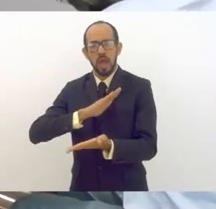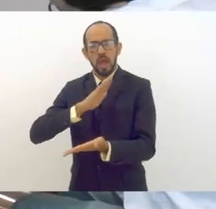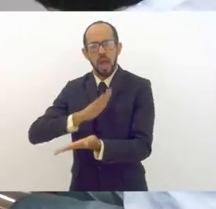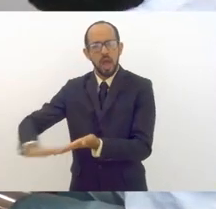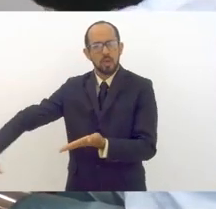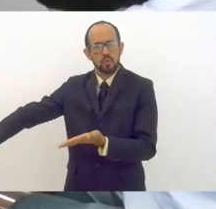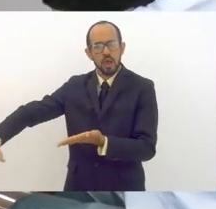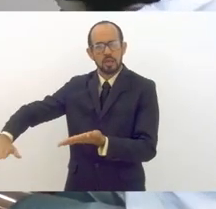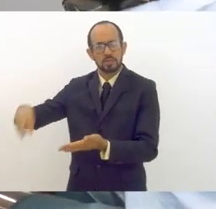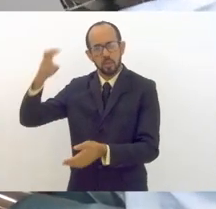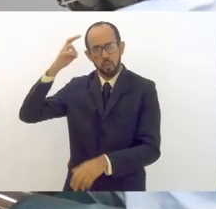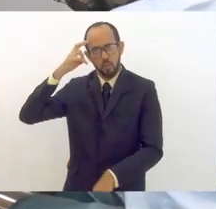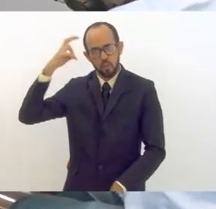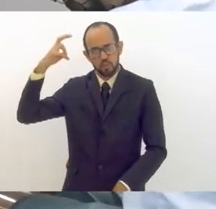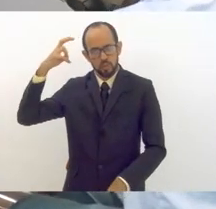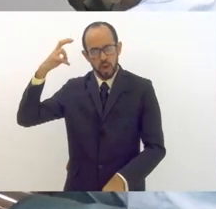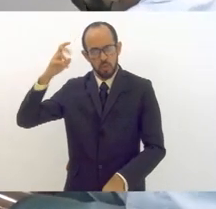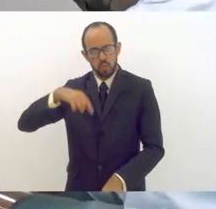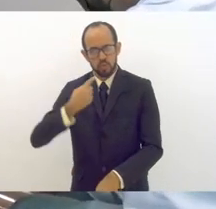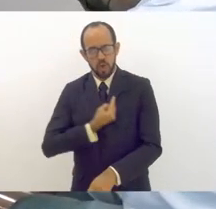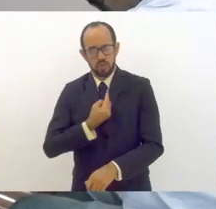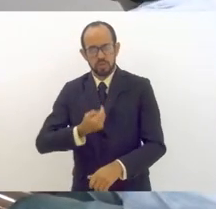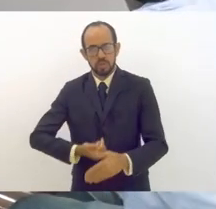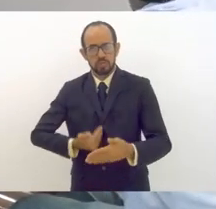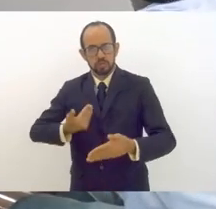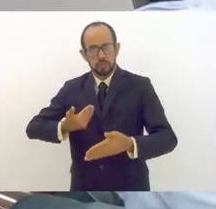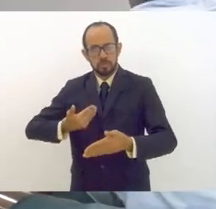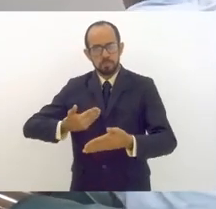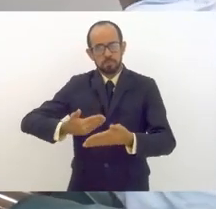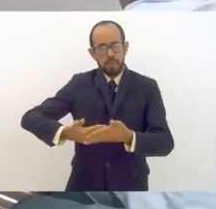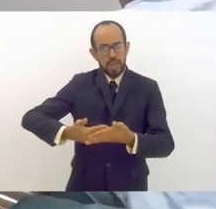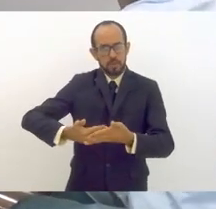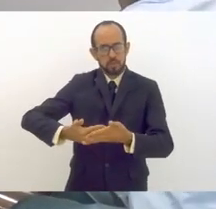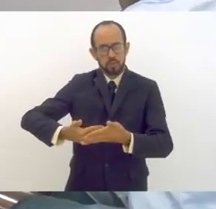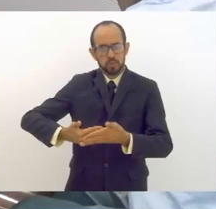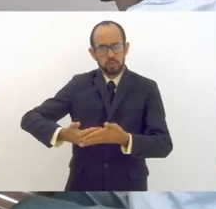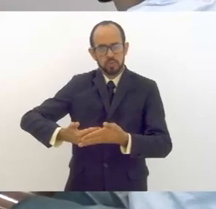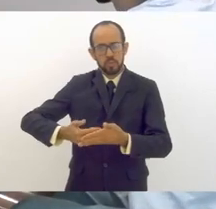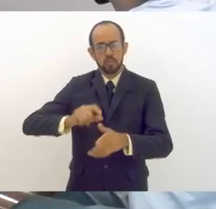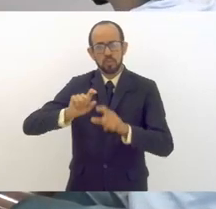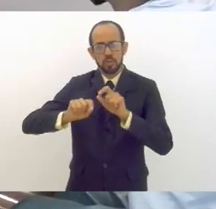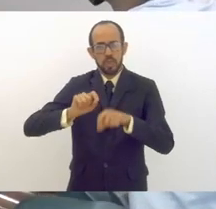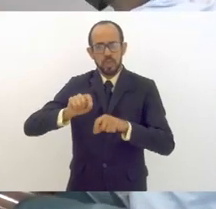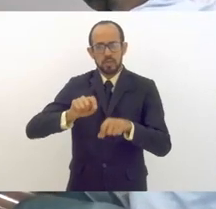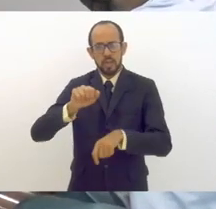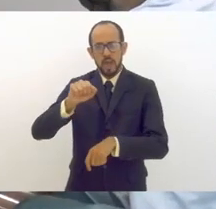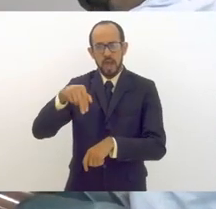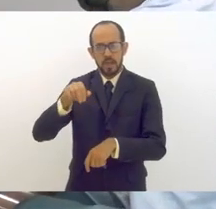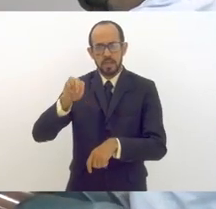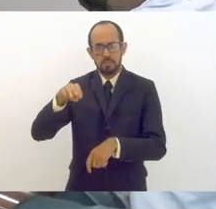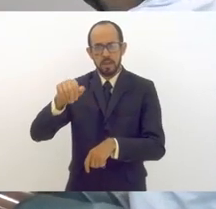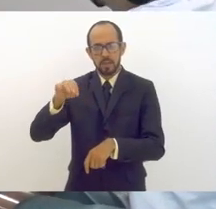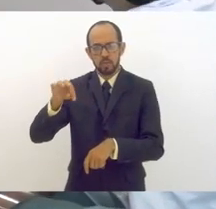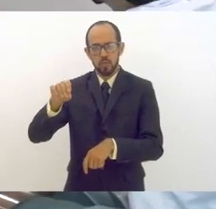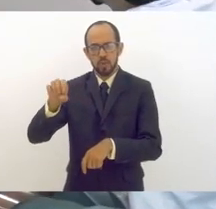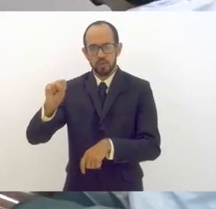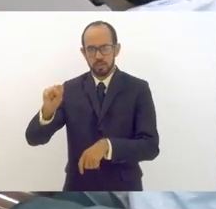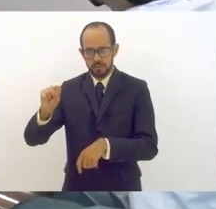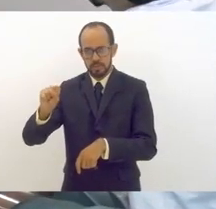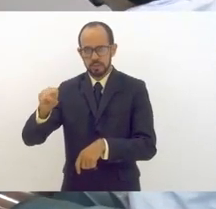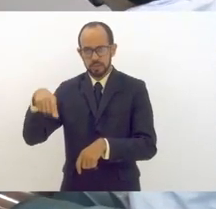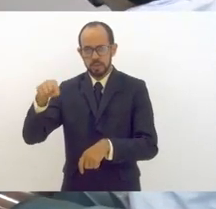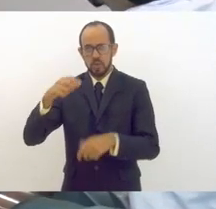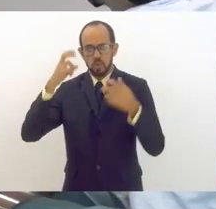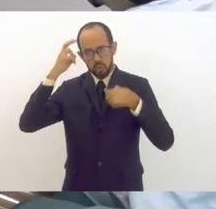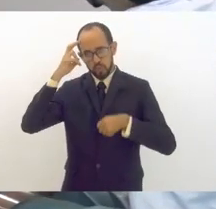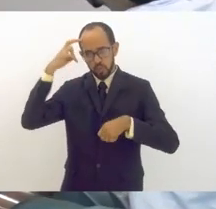de Educação. Nós estamos na iminência da demissão de animadores culturais em março do ano que vem e não temos solução construída